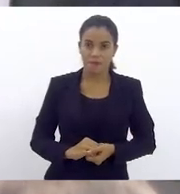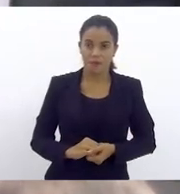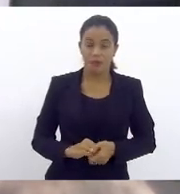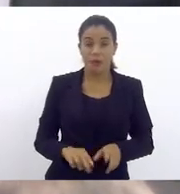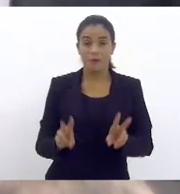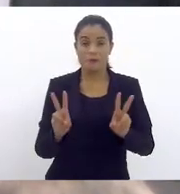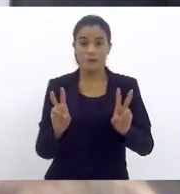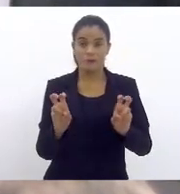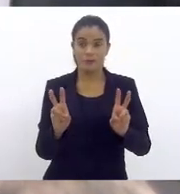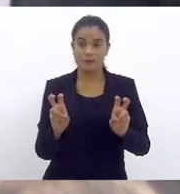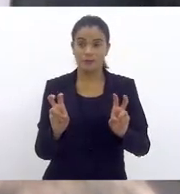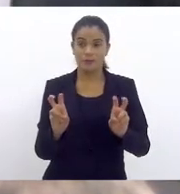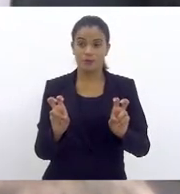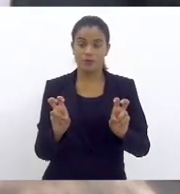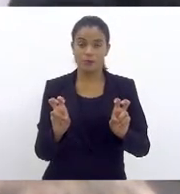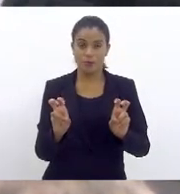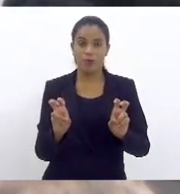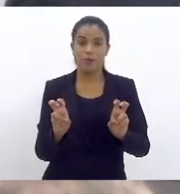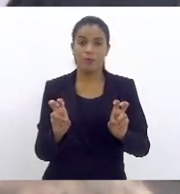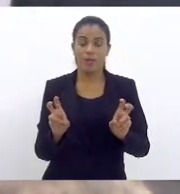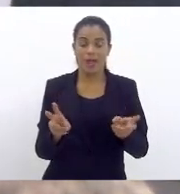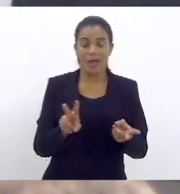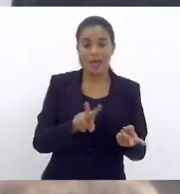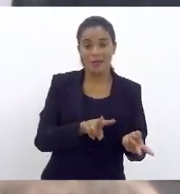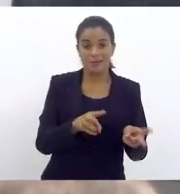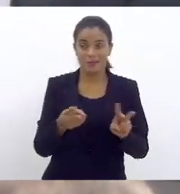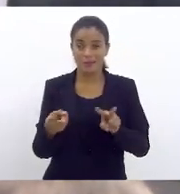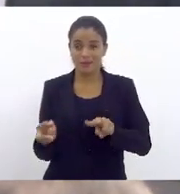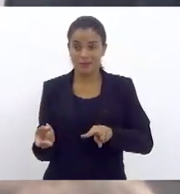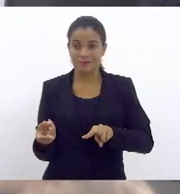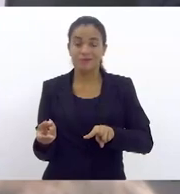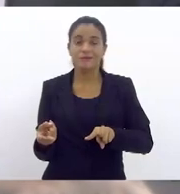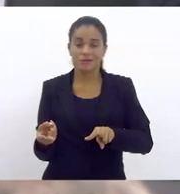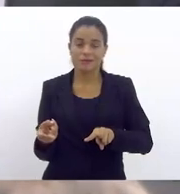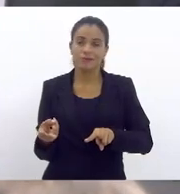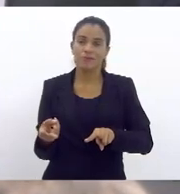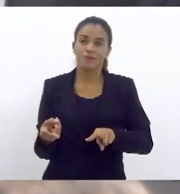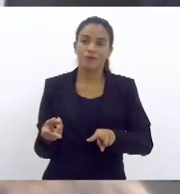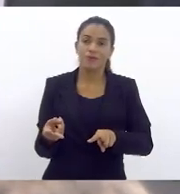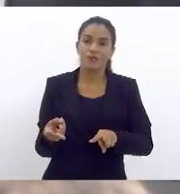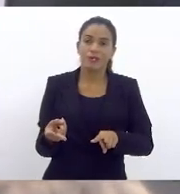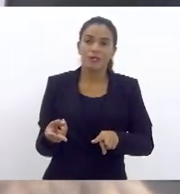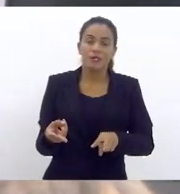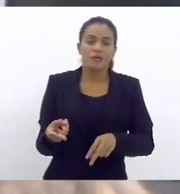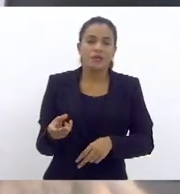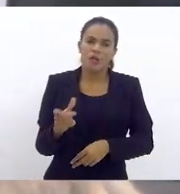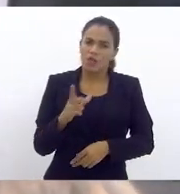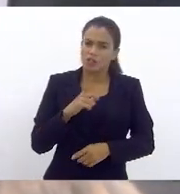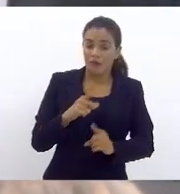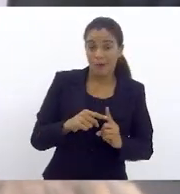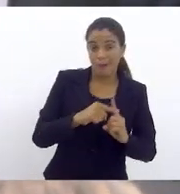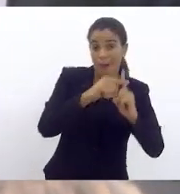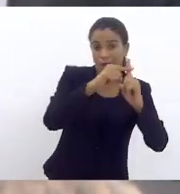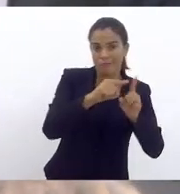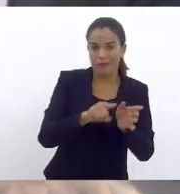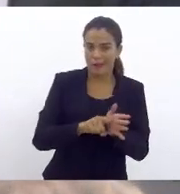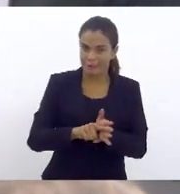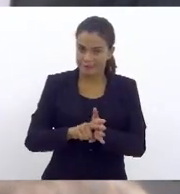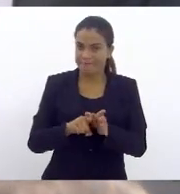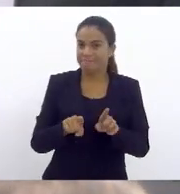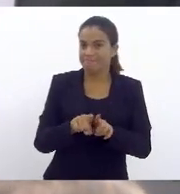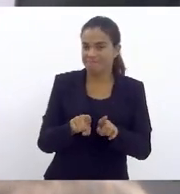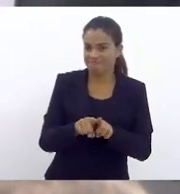sobre a questão do da transição nós tivemos uma vantagem e desvantagens foi a primeira vez